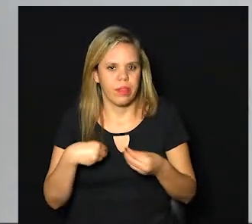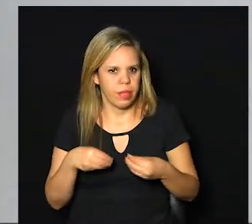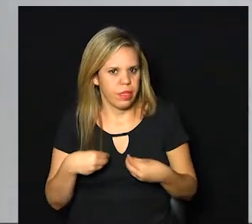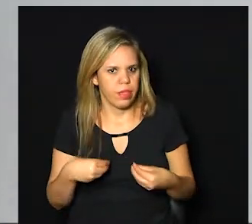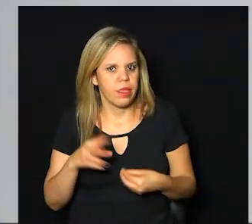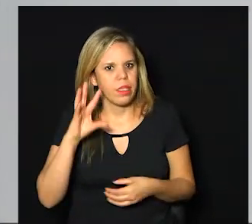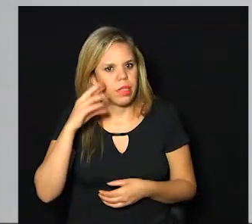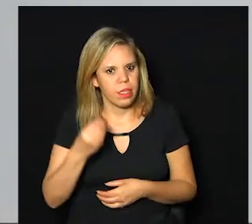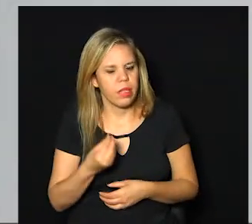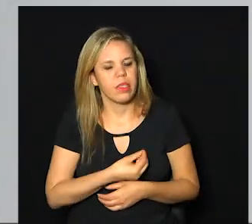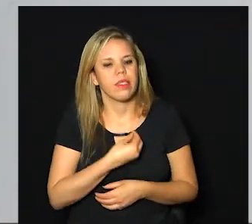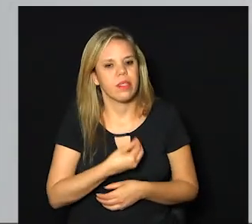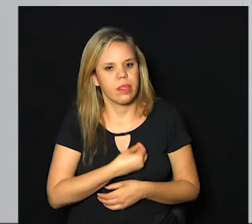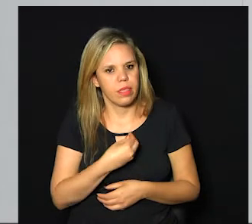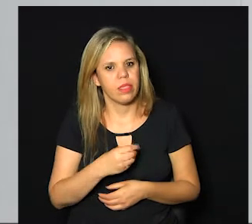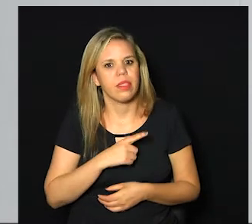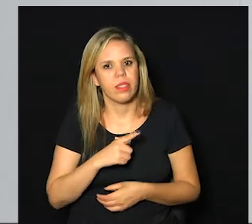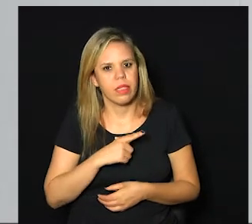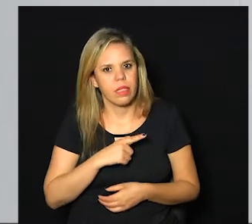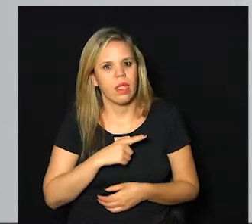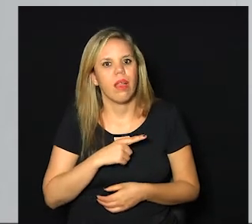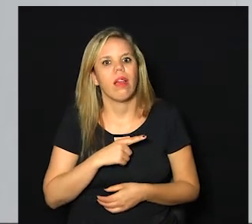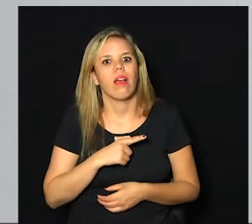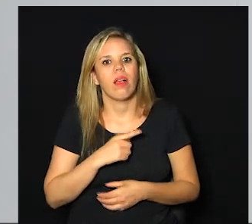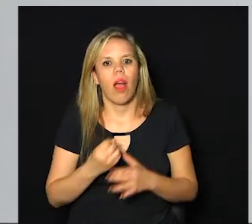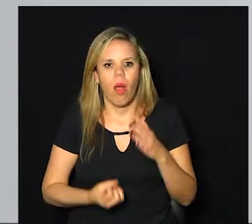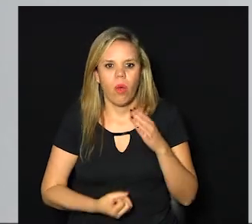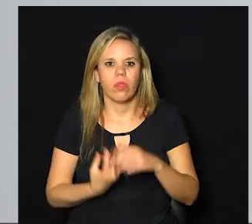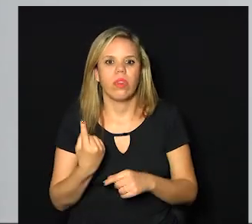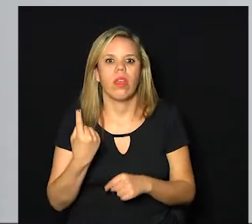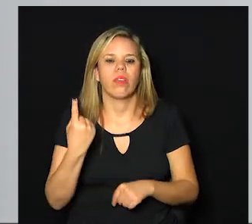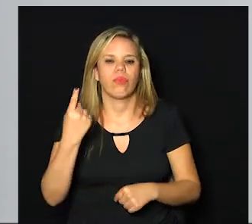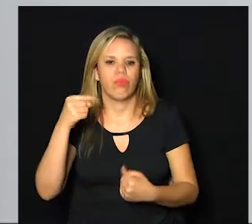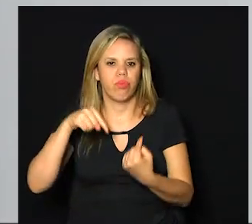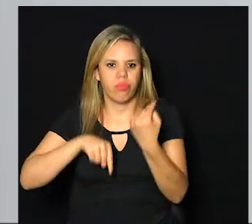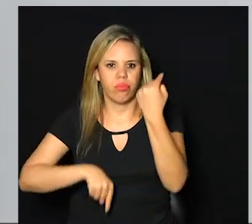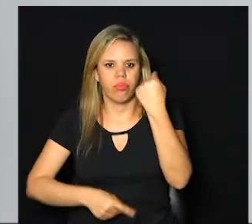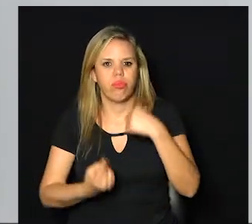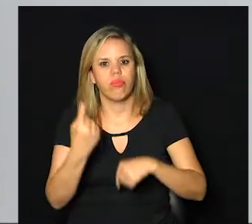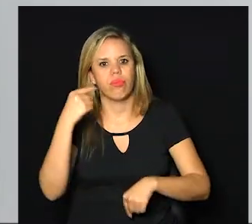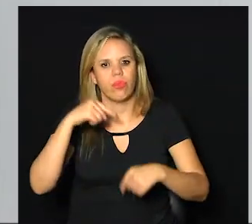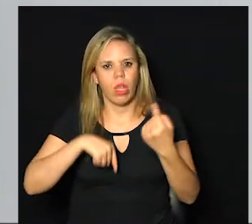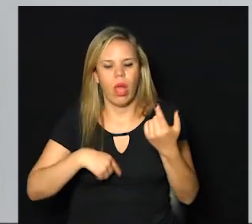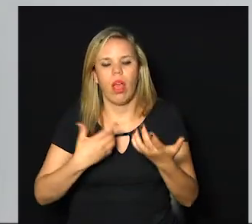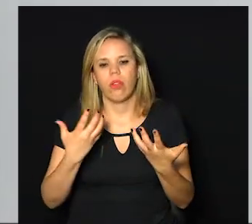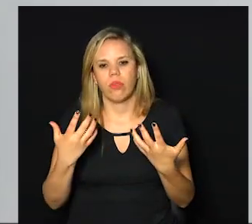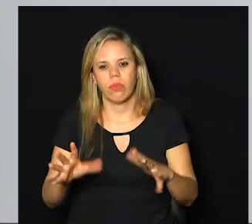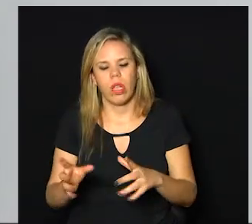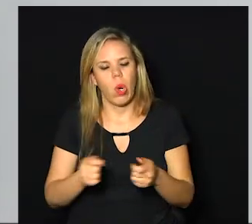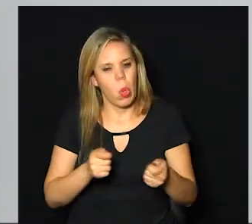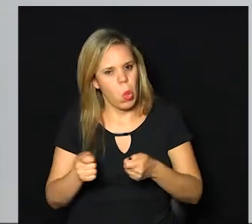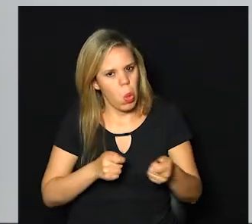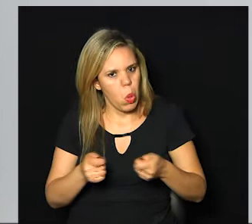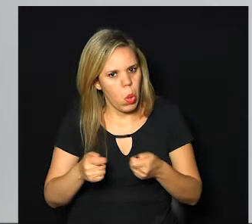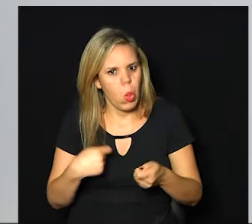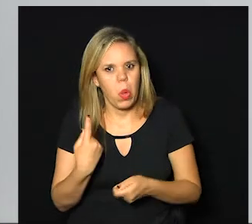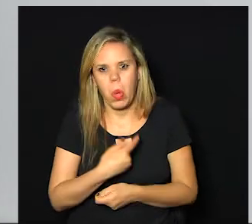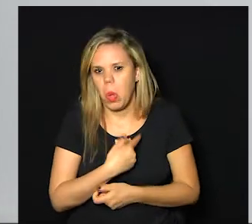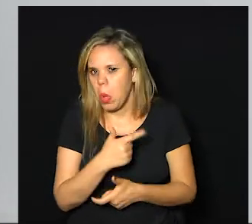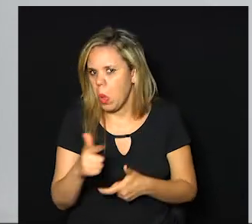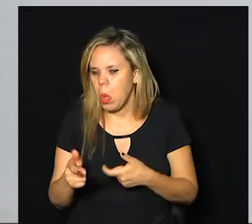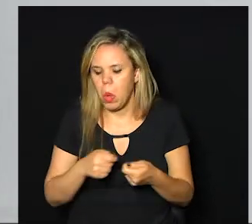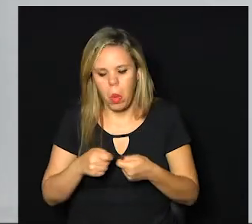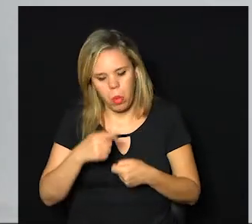e entender que a vida tem altos e baixos. A gente não querer buscar o controle das coisas, porque a gente não tem